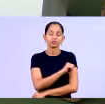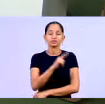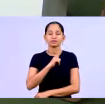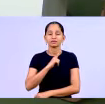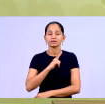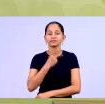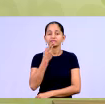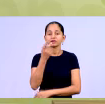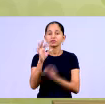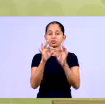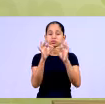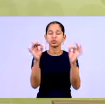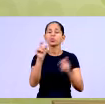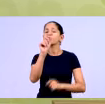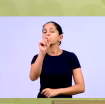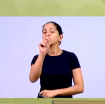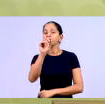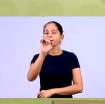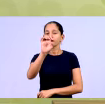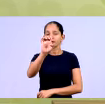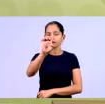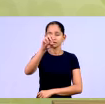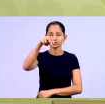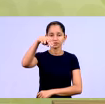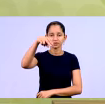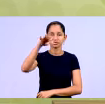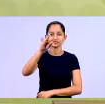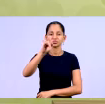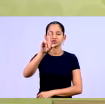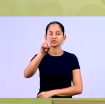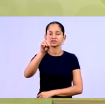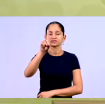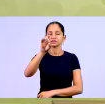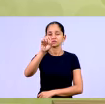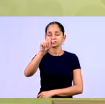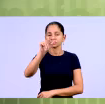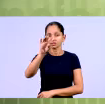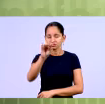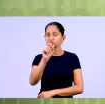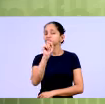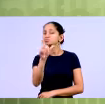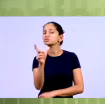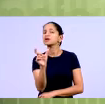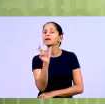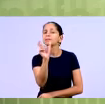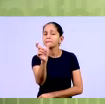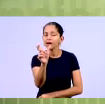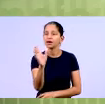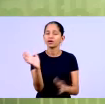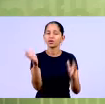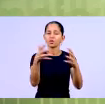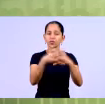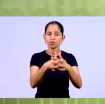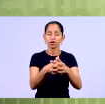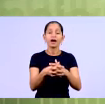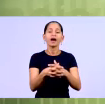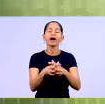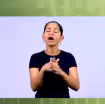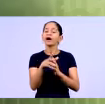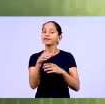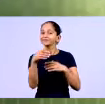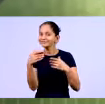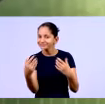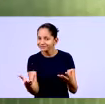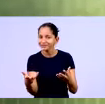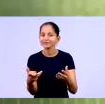a questão de entidade. Como é que fica com relação ao patrimônio? O patrimônio, confusão com o patrimônio dos Pois sócios.